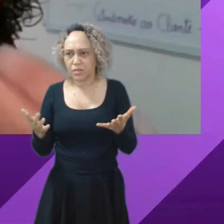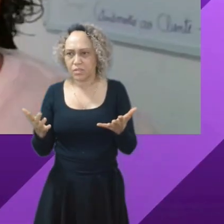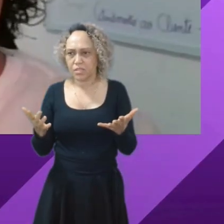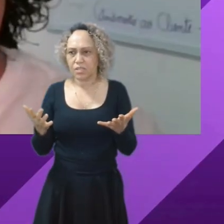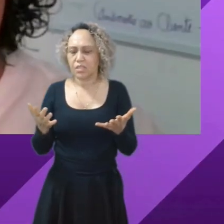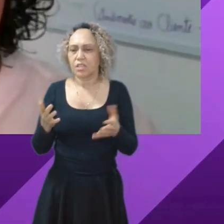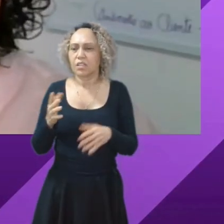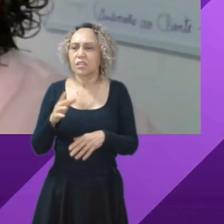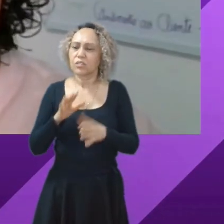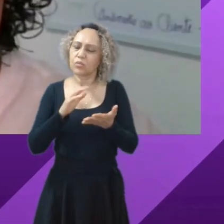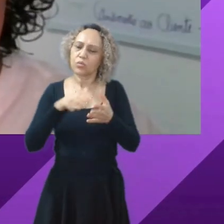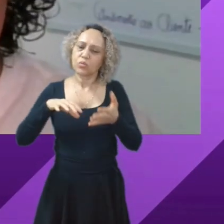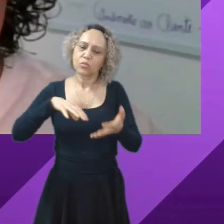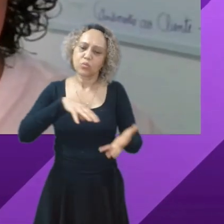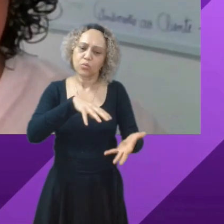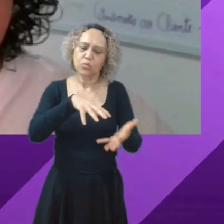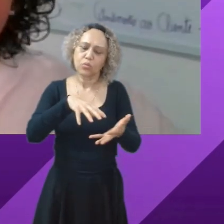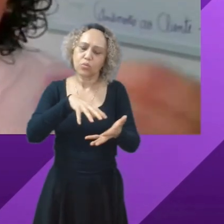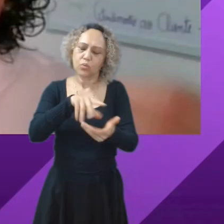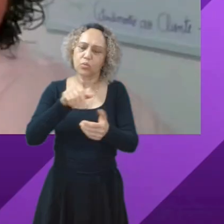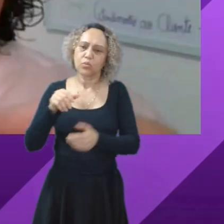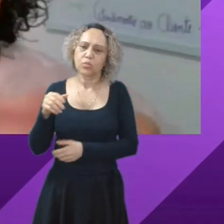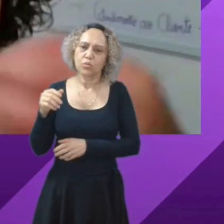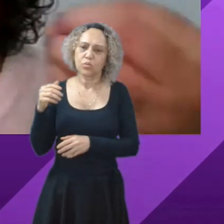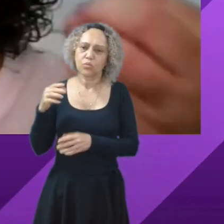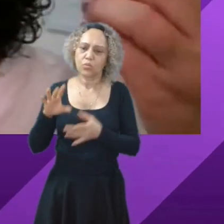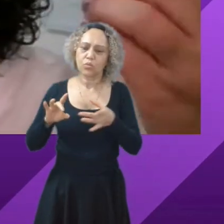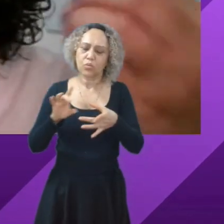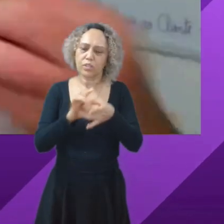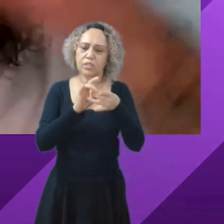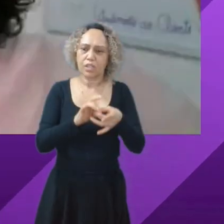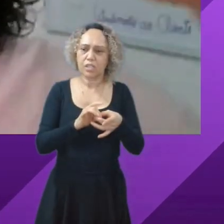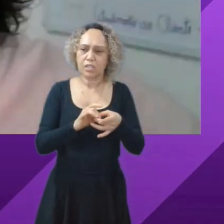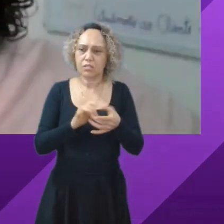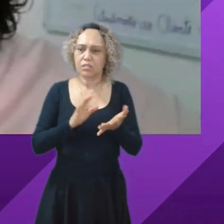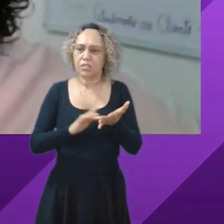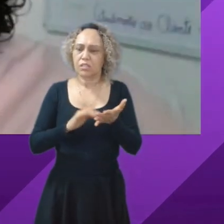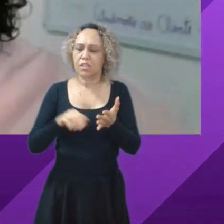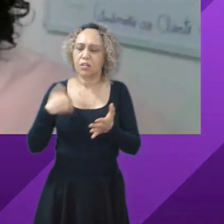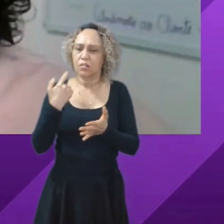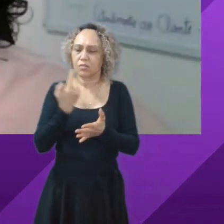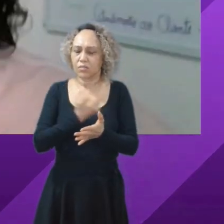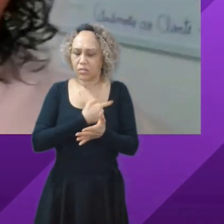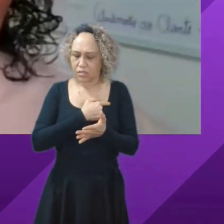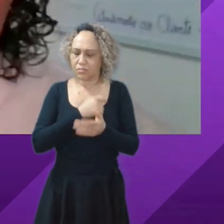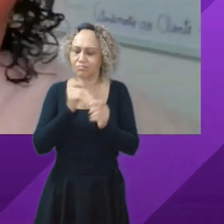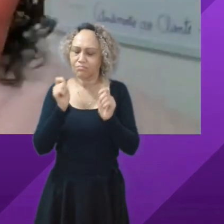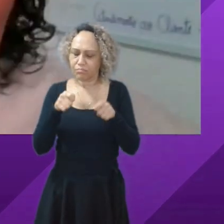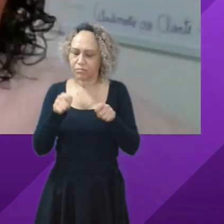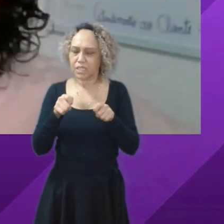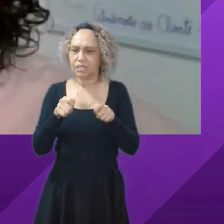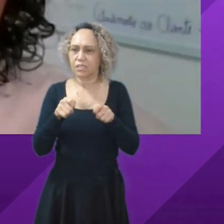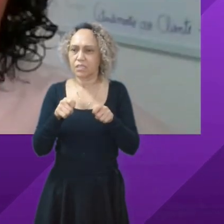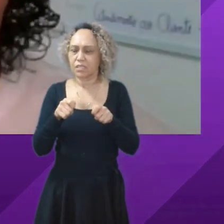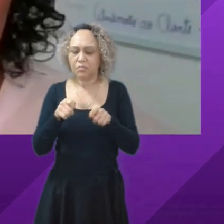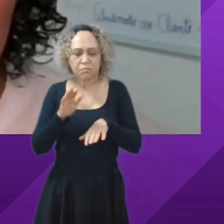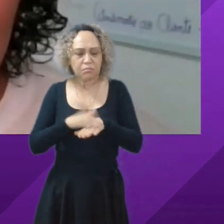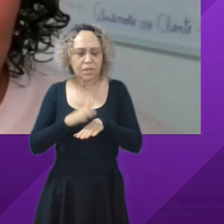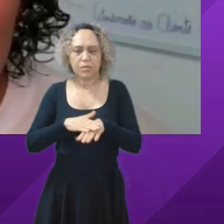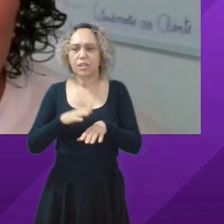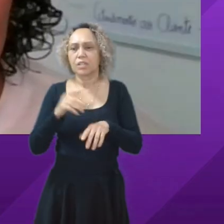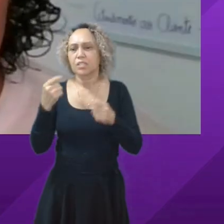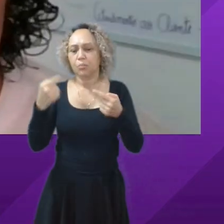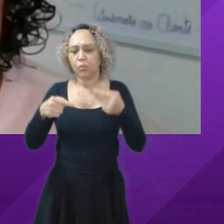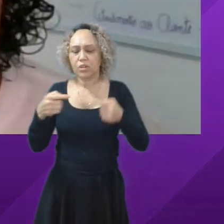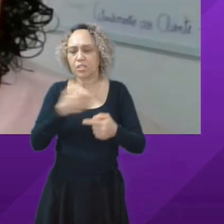é algo que está sendo trabalhado no projeto. Mas a gente precisa de muito, muito, muito mais. A gente precisa de políticas públicas